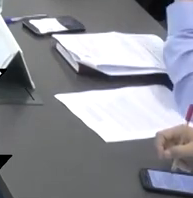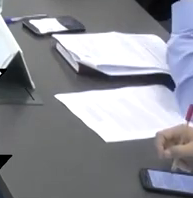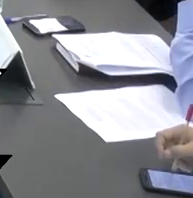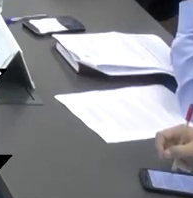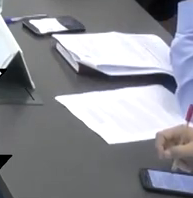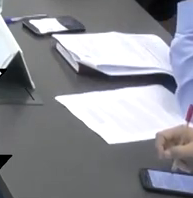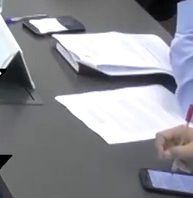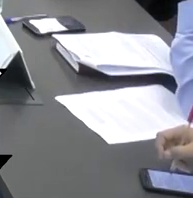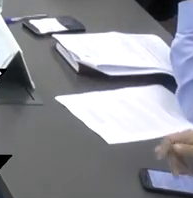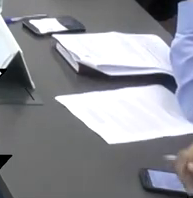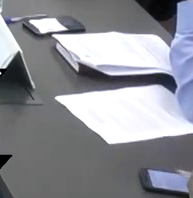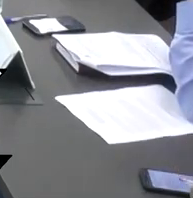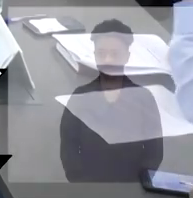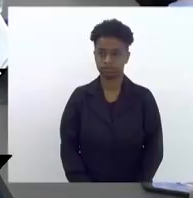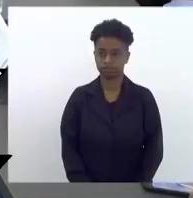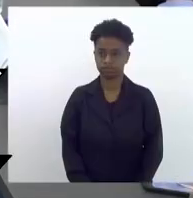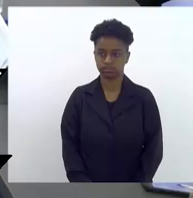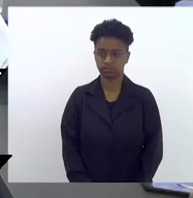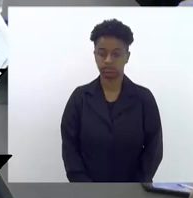Estado